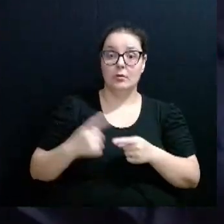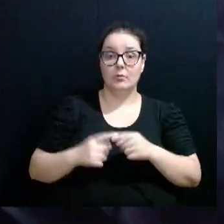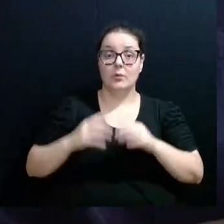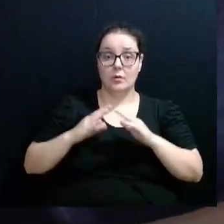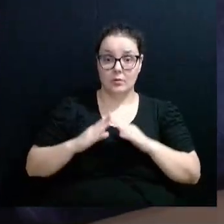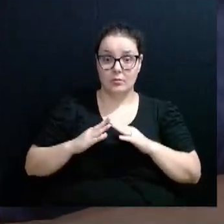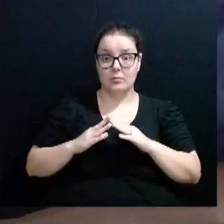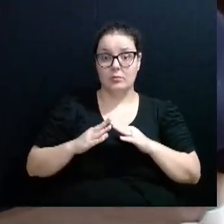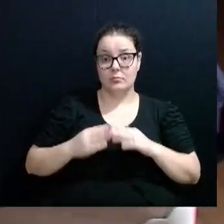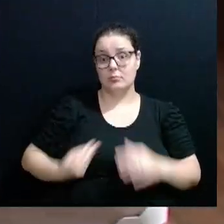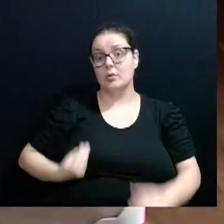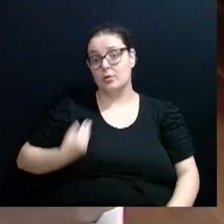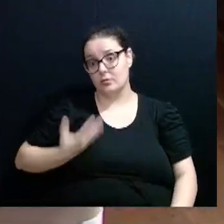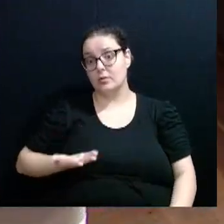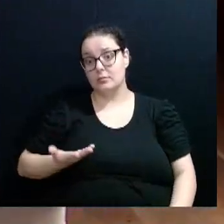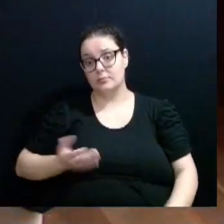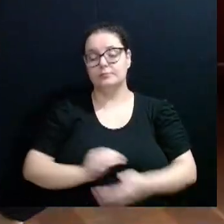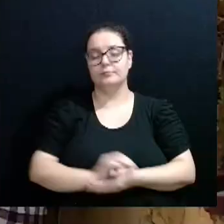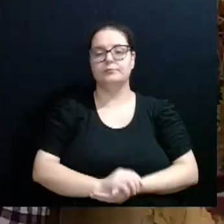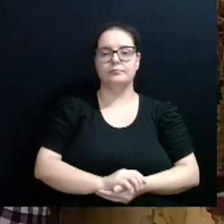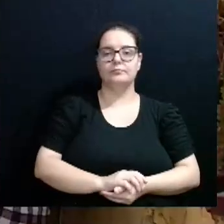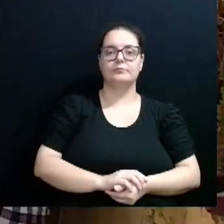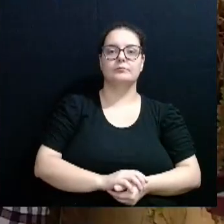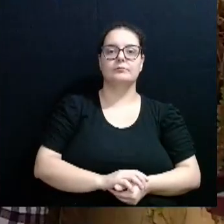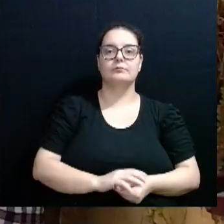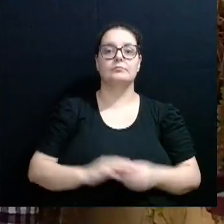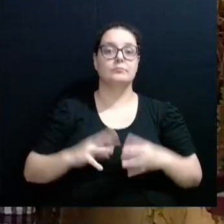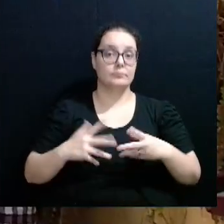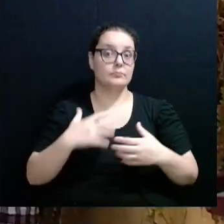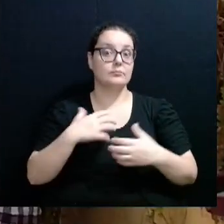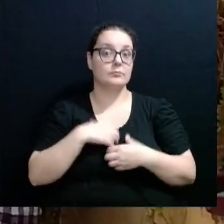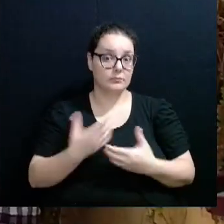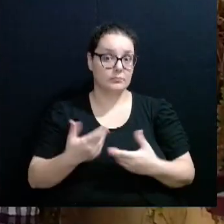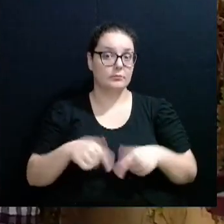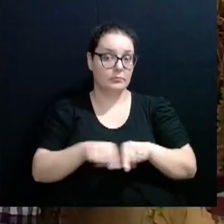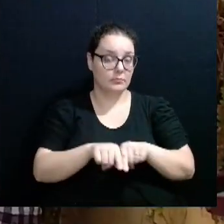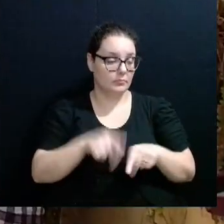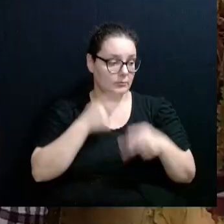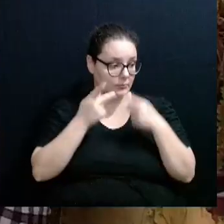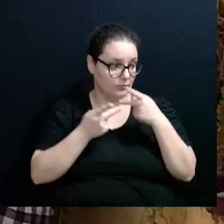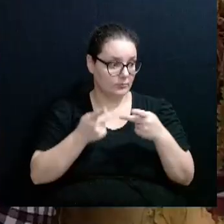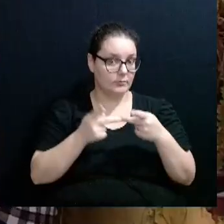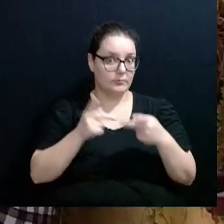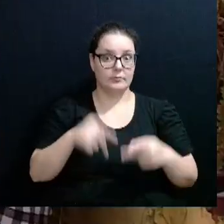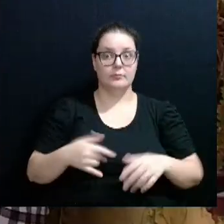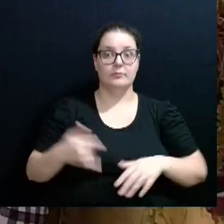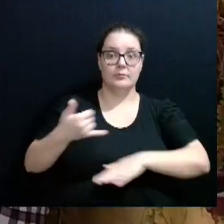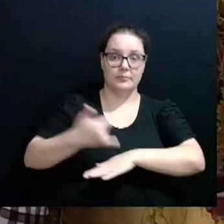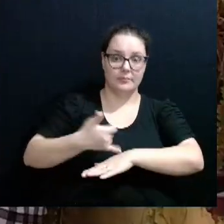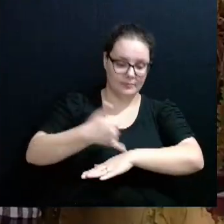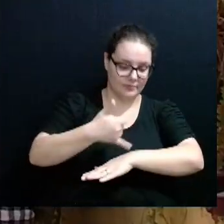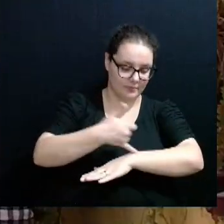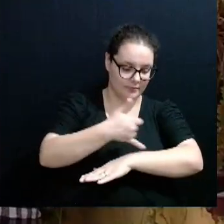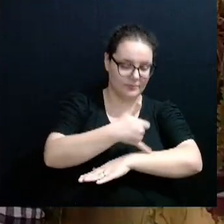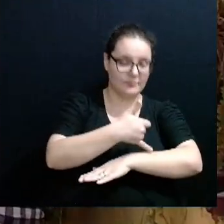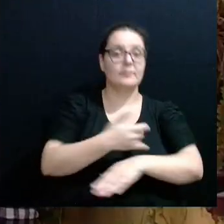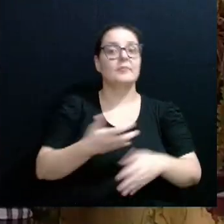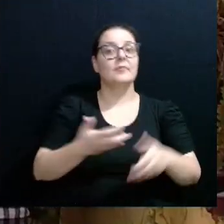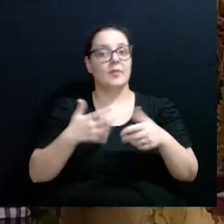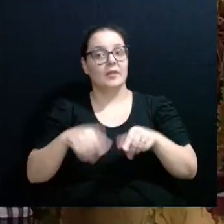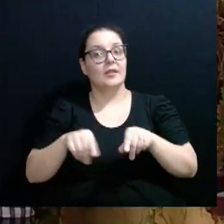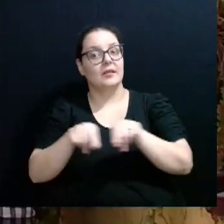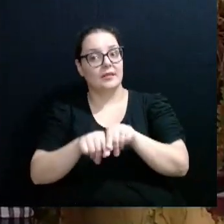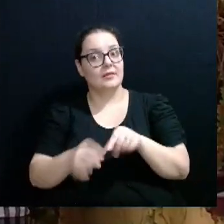contas. E de toda forma, você inclusive me contou que é tatuadora e que pretende inclusive